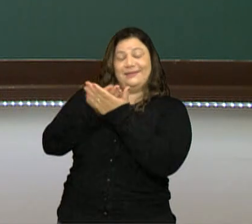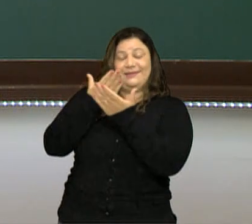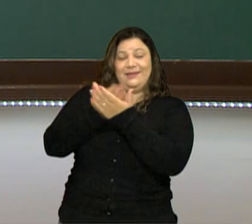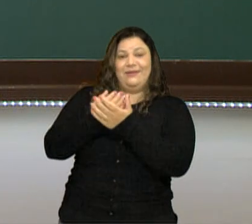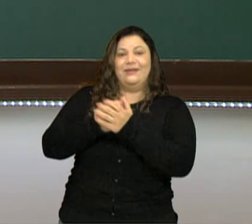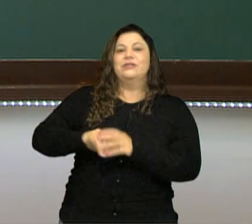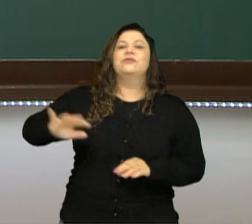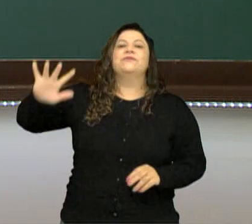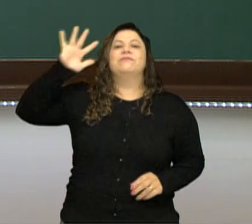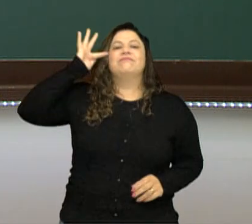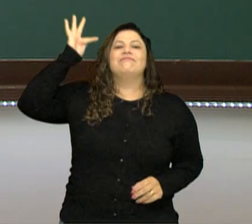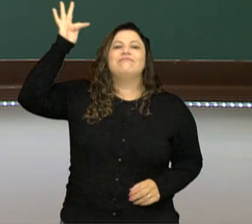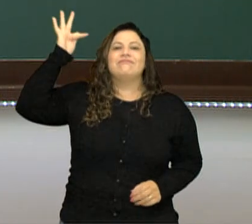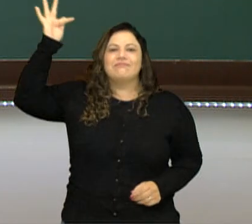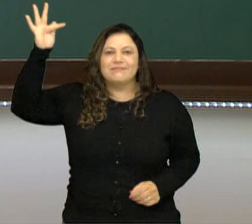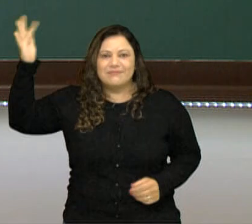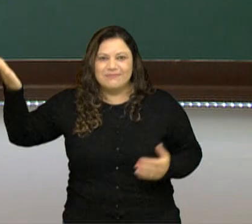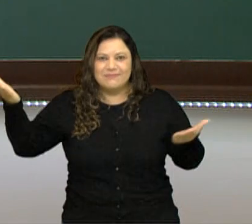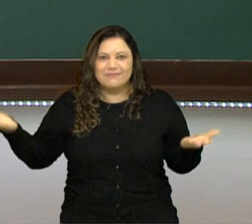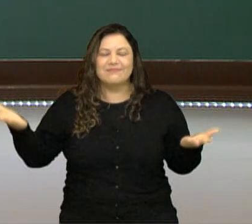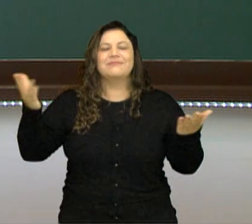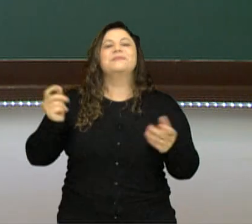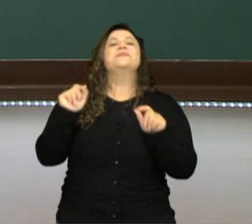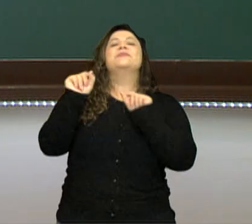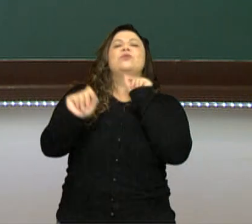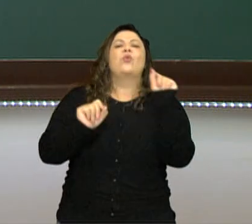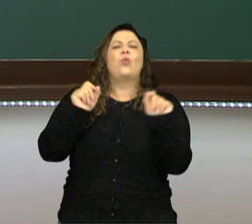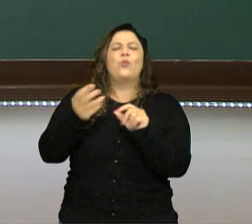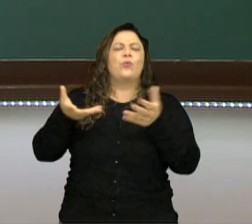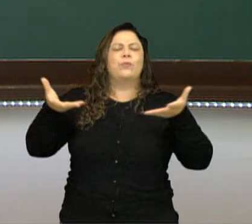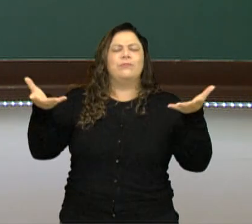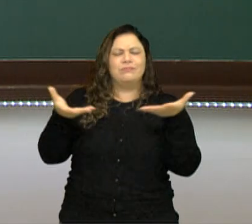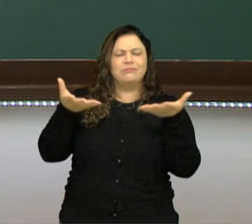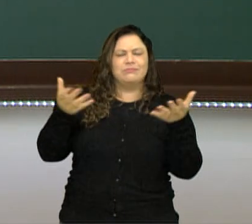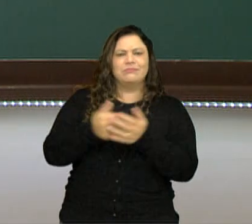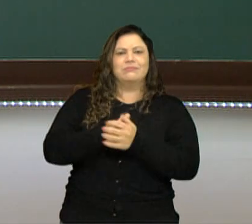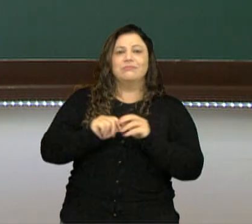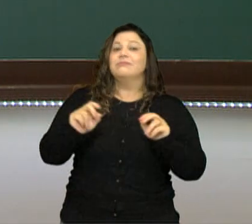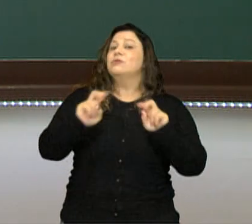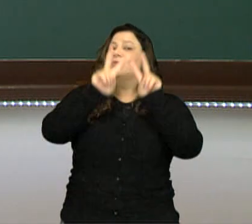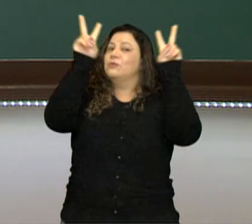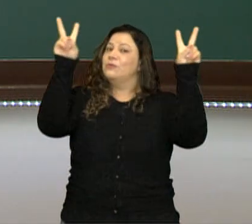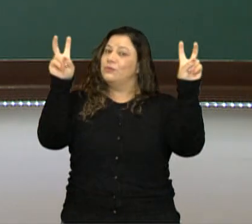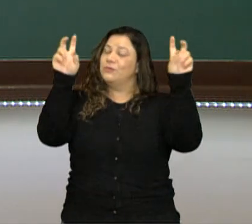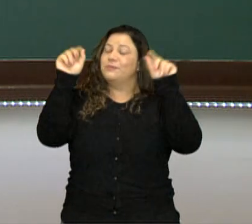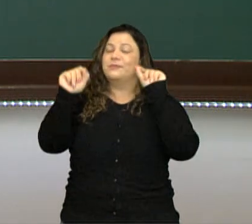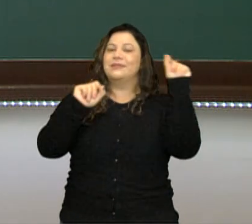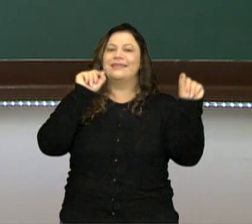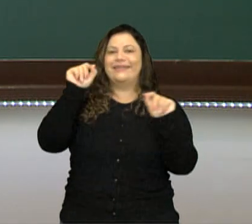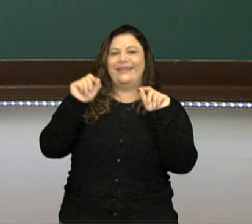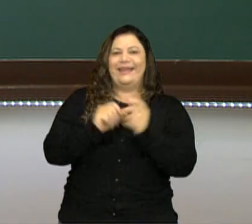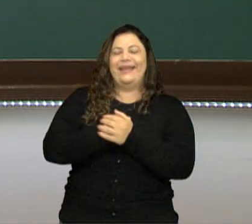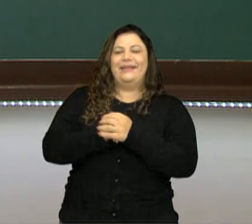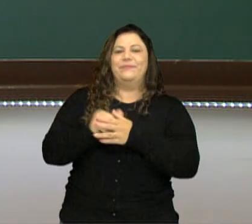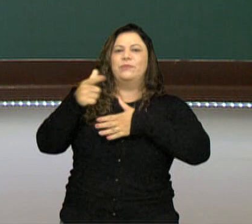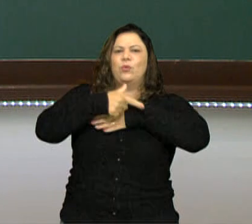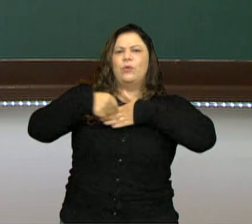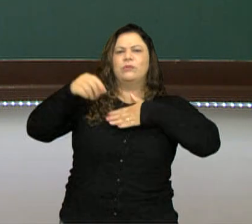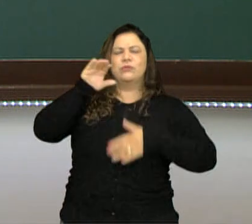uma aula de filosofia. Hoje vamos falar sobre Spinoza, concepção de Deus,